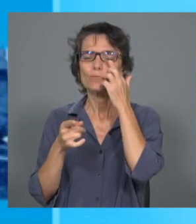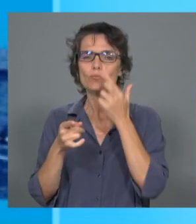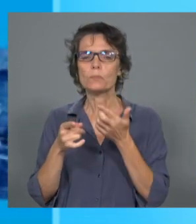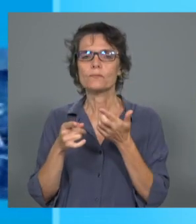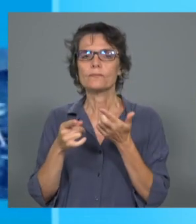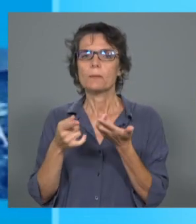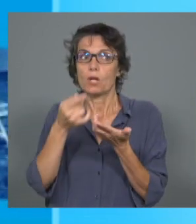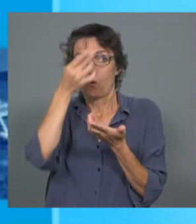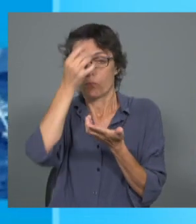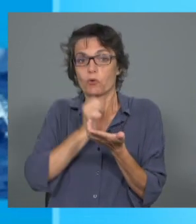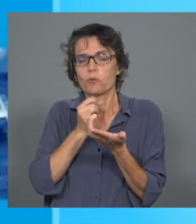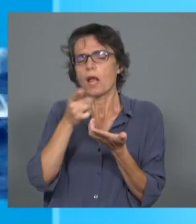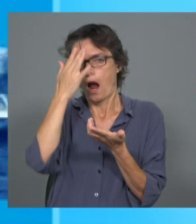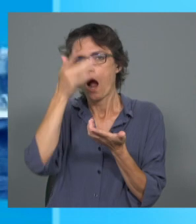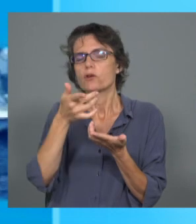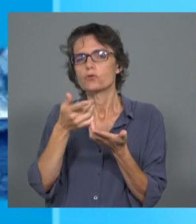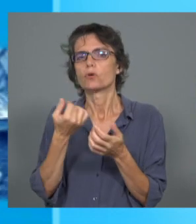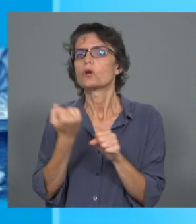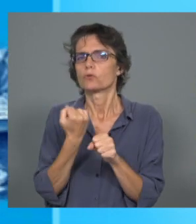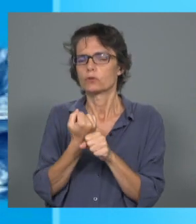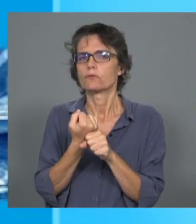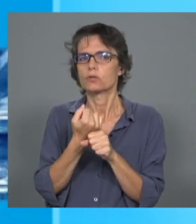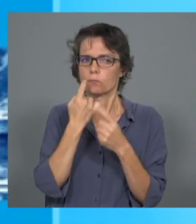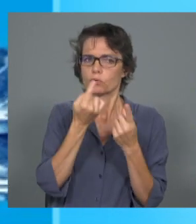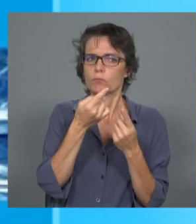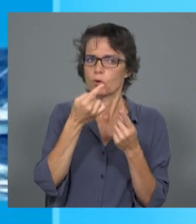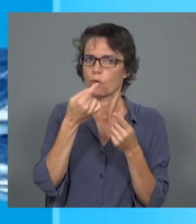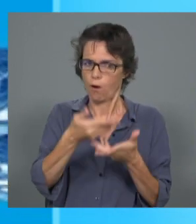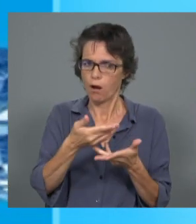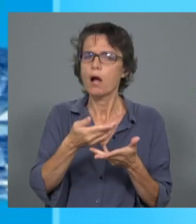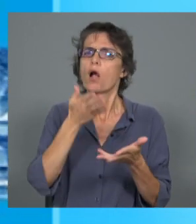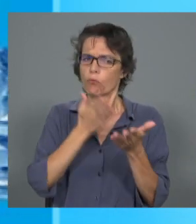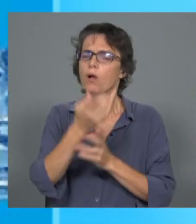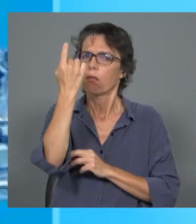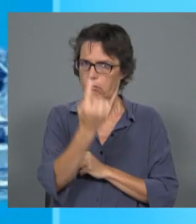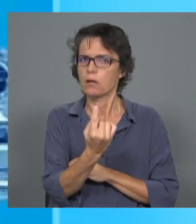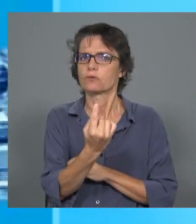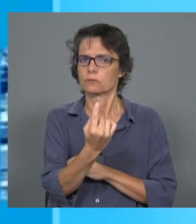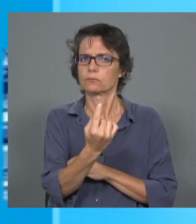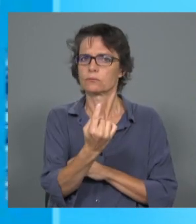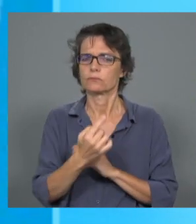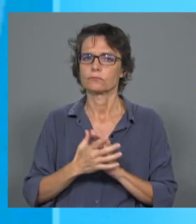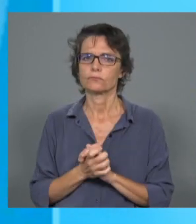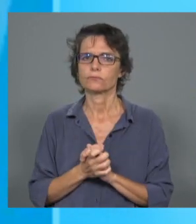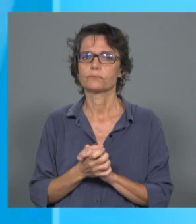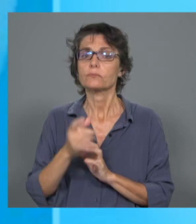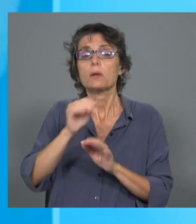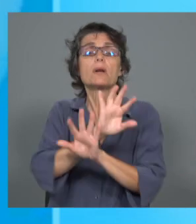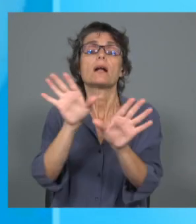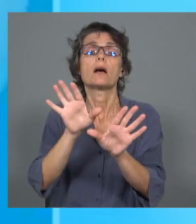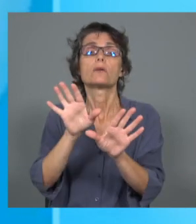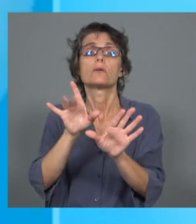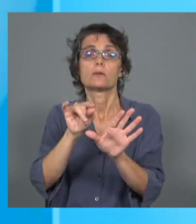Penso que sim, que é um serviço que existe, deve continuar. Eu gostava de recordar que há uma longa relação